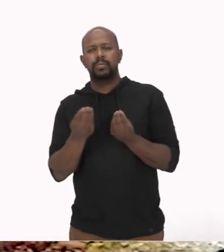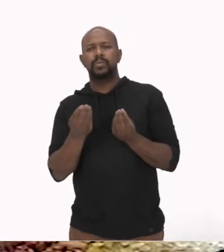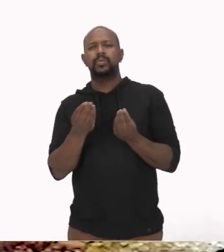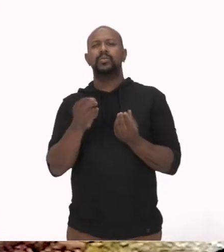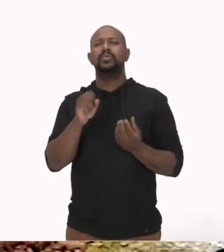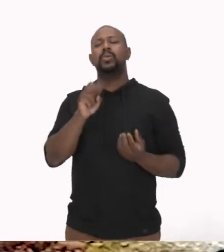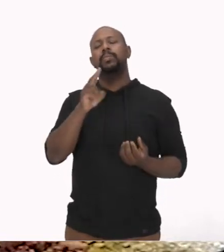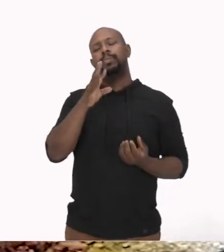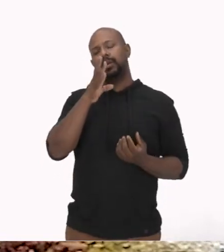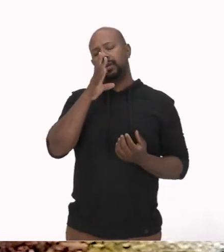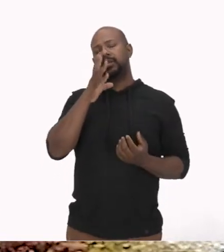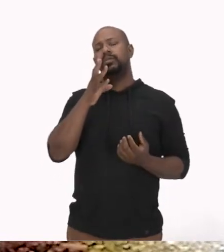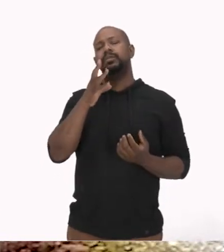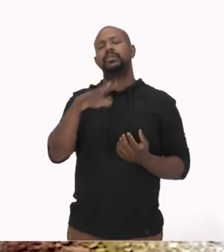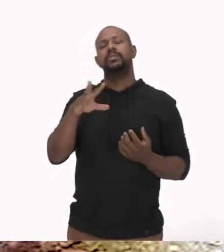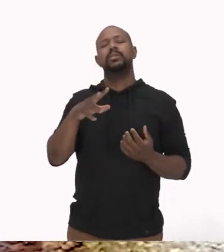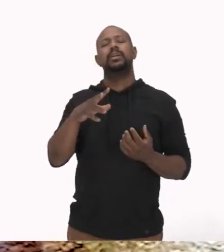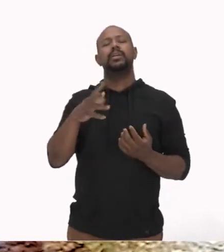Surpreso,